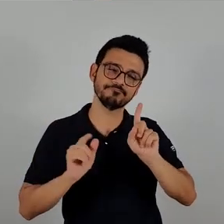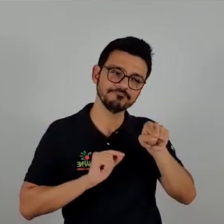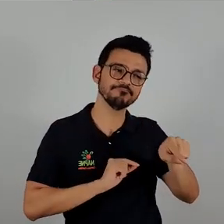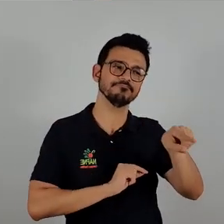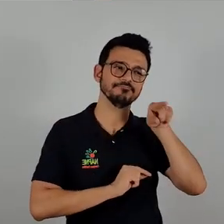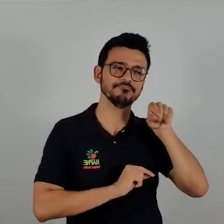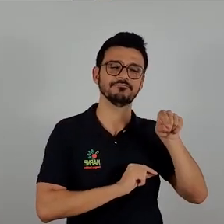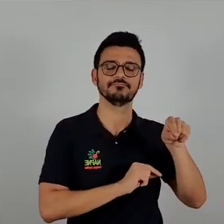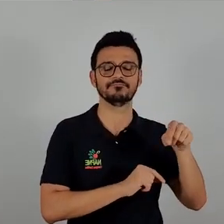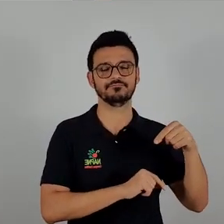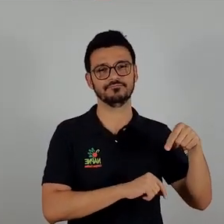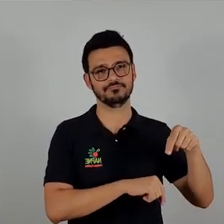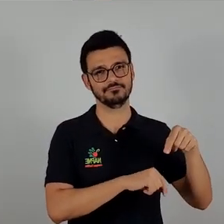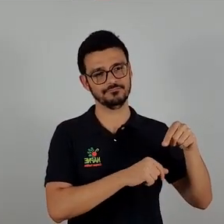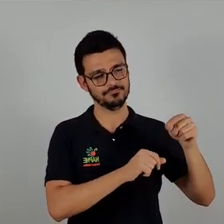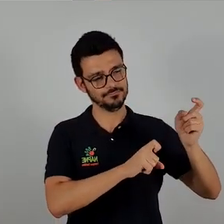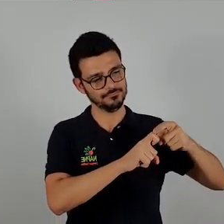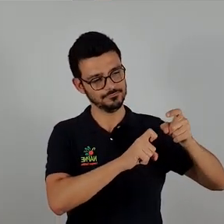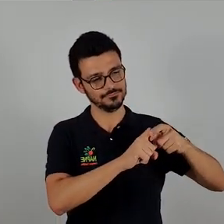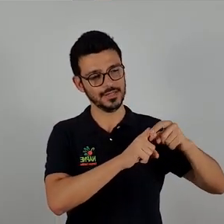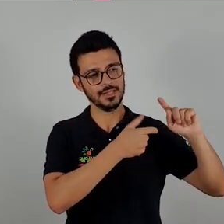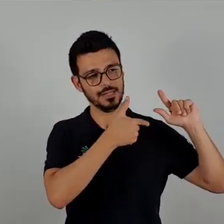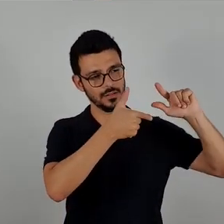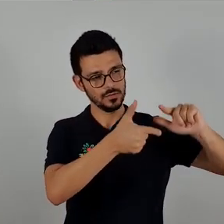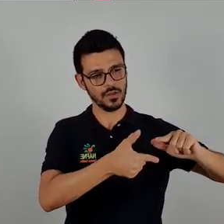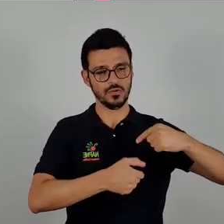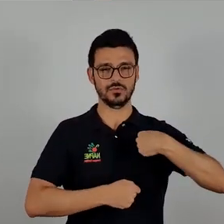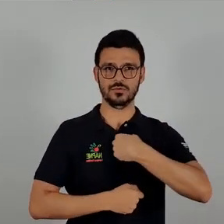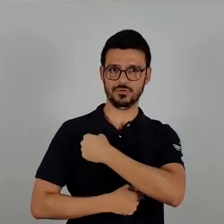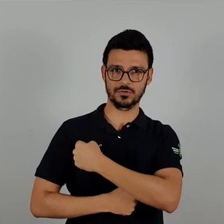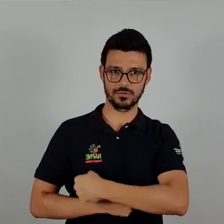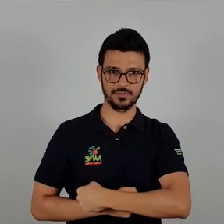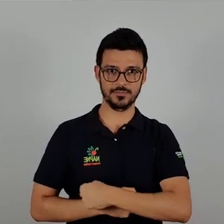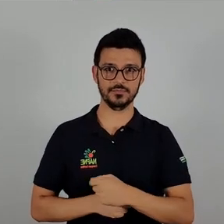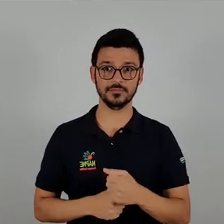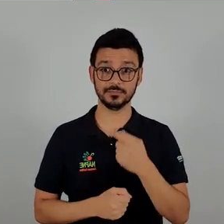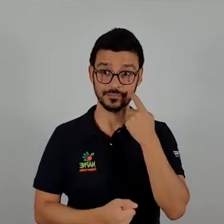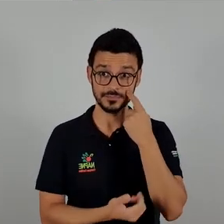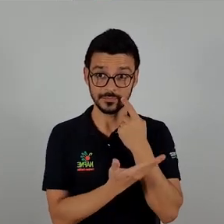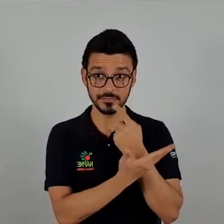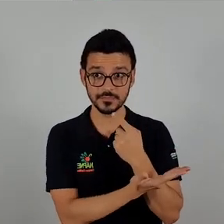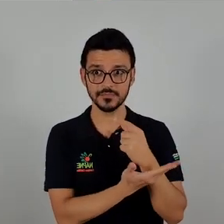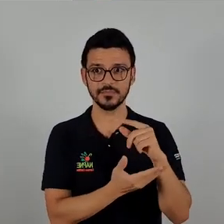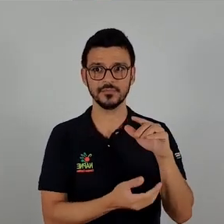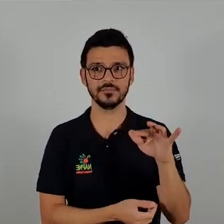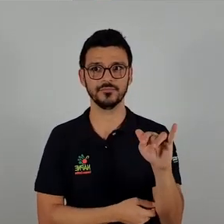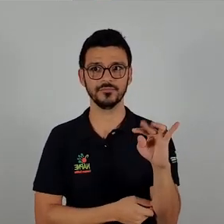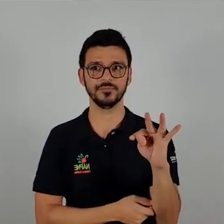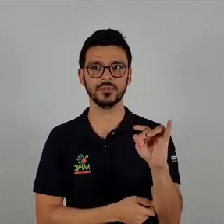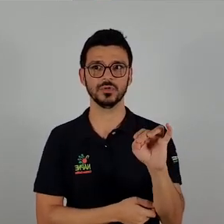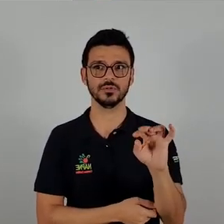chinesa. Ganhou muita força na dinastia Shang, ainda em 1200 antes de Cristo.